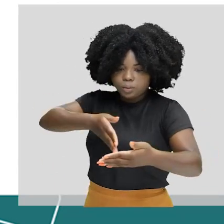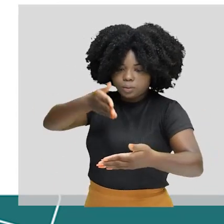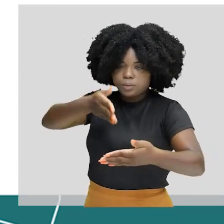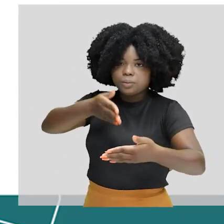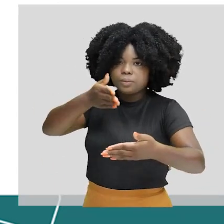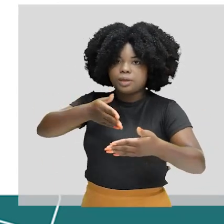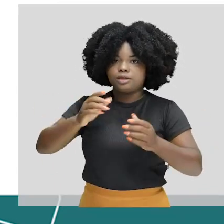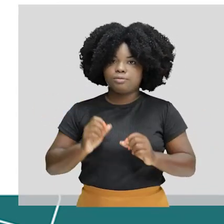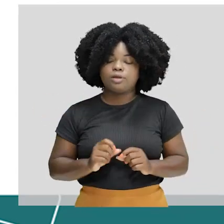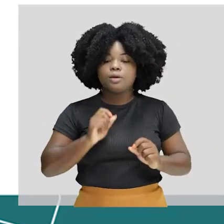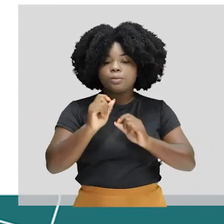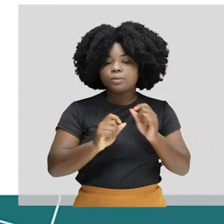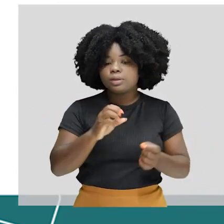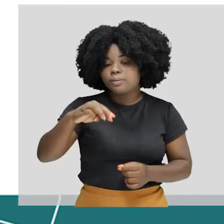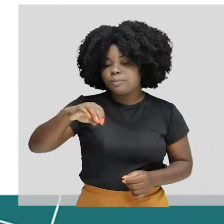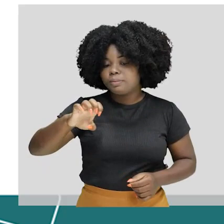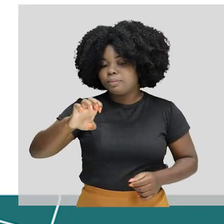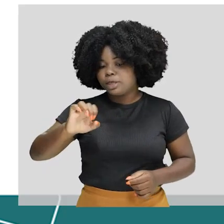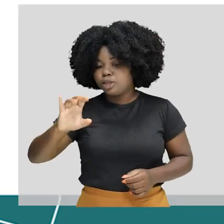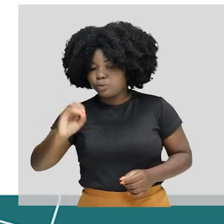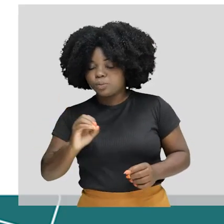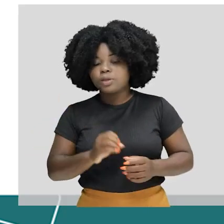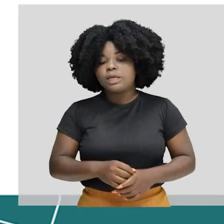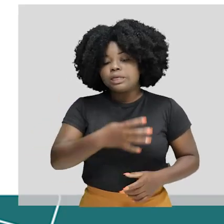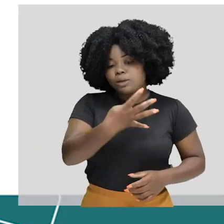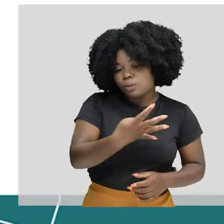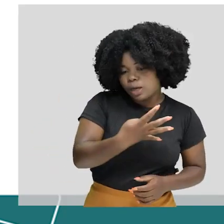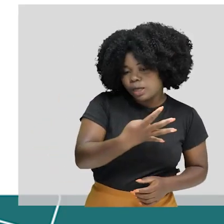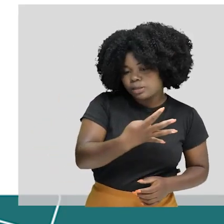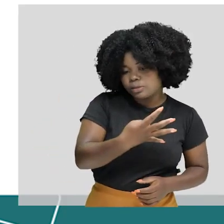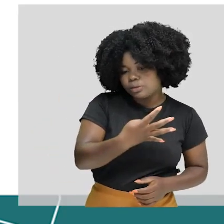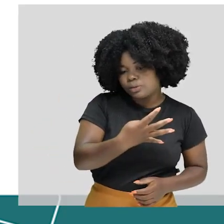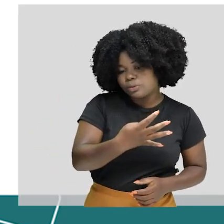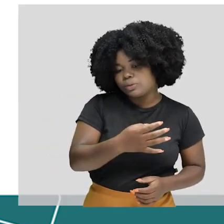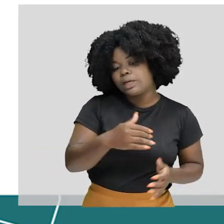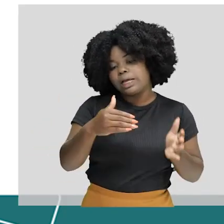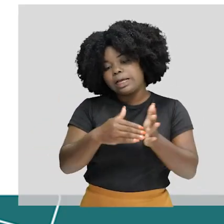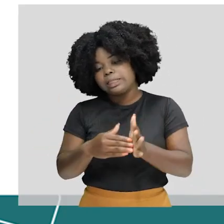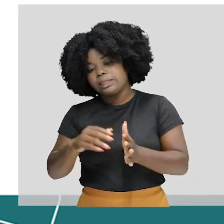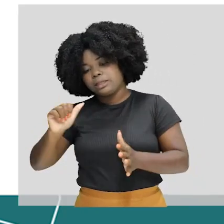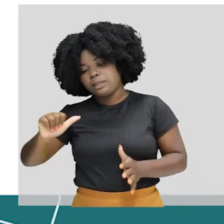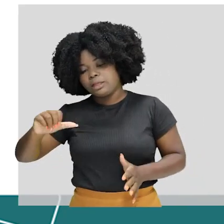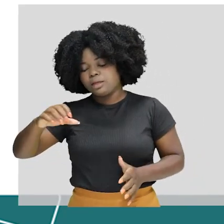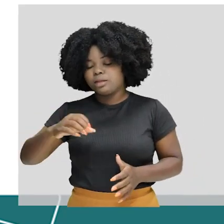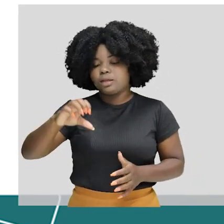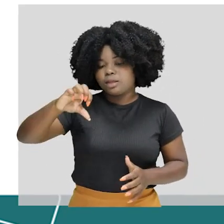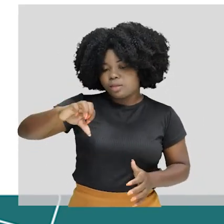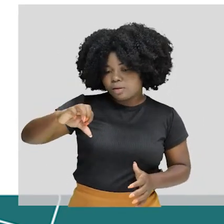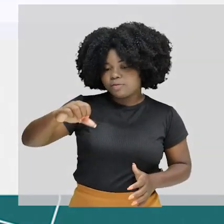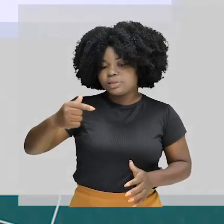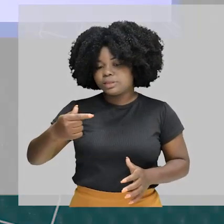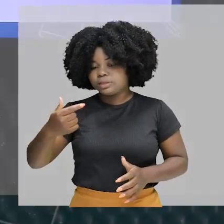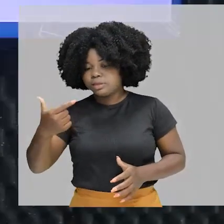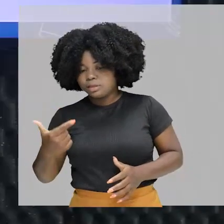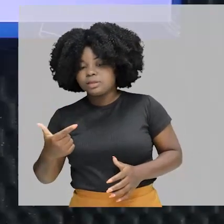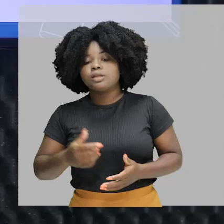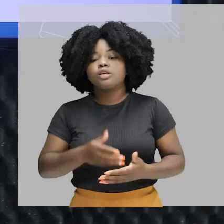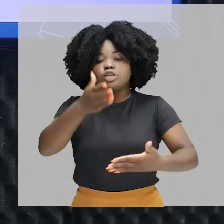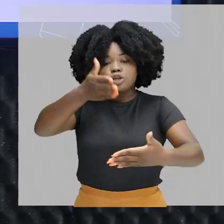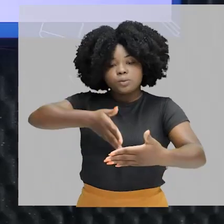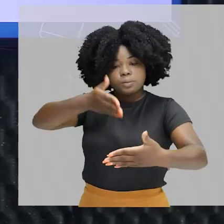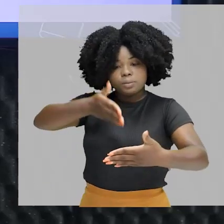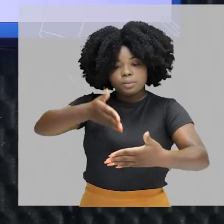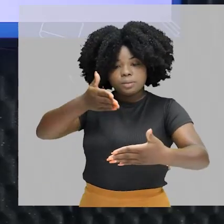só, os meus extremos são 4 e 972 e os meios são 12, 36, 108